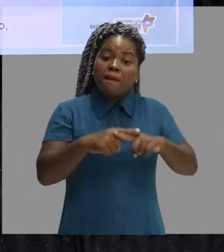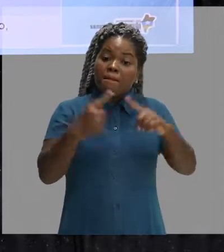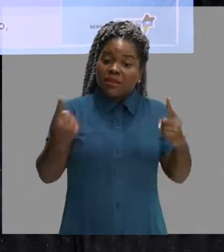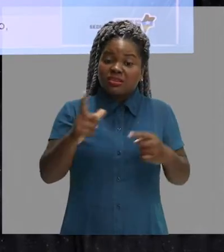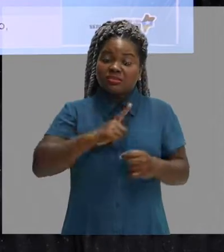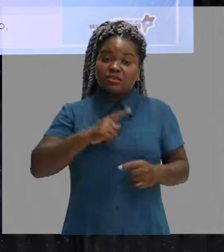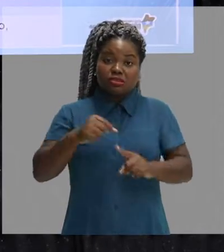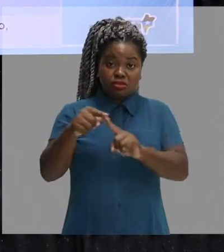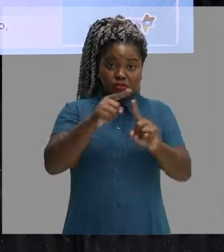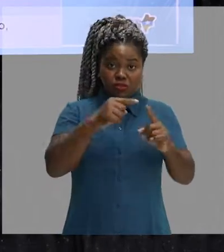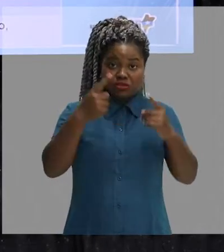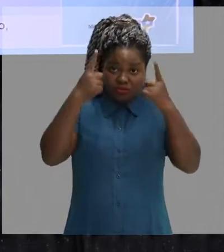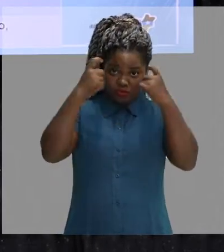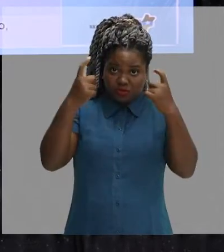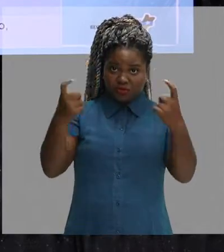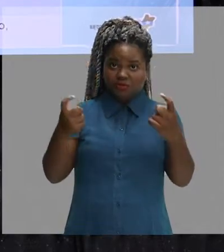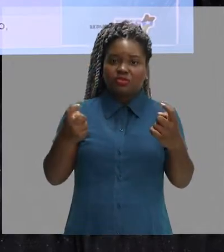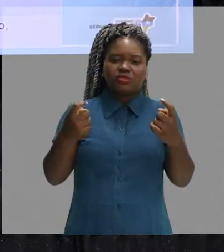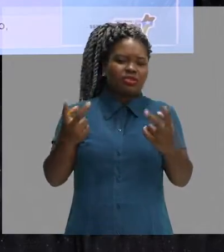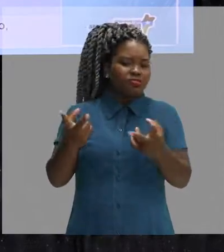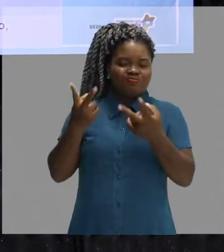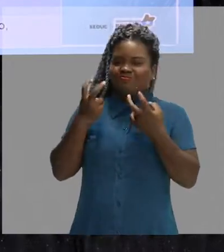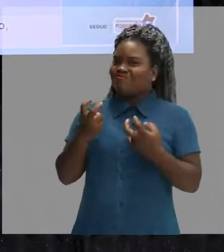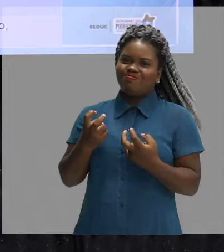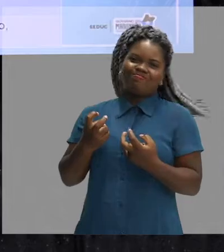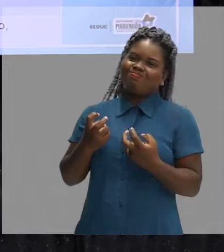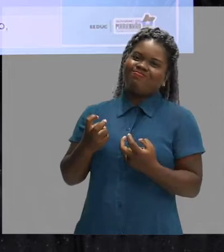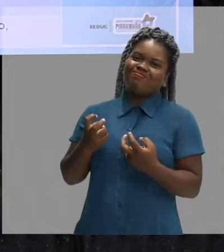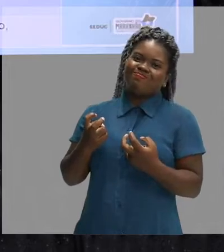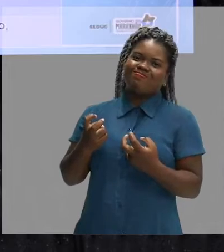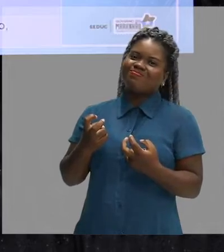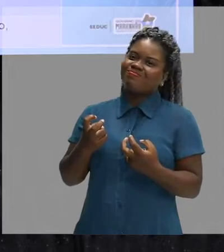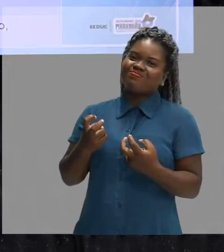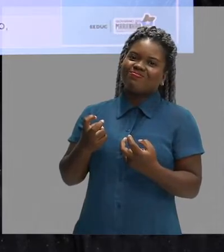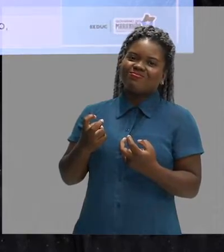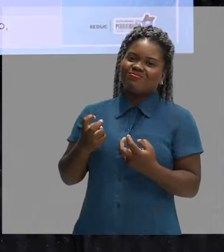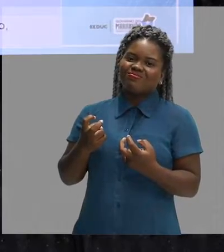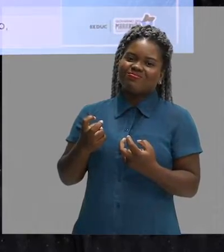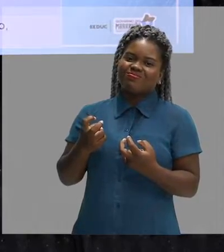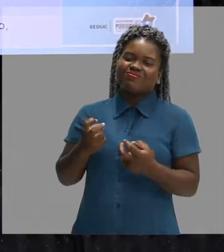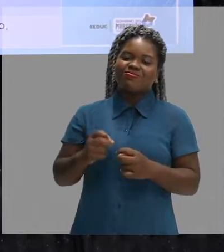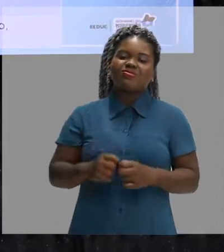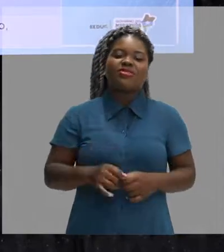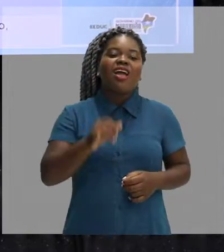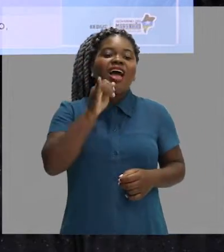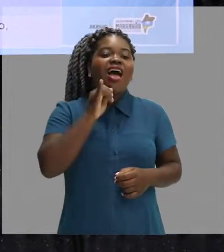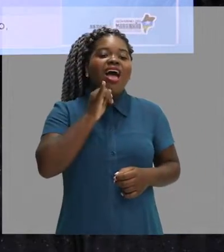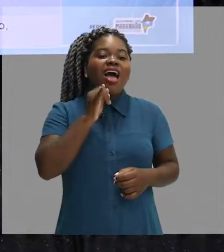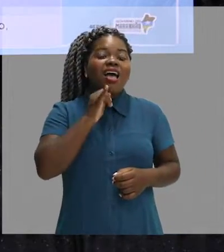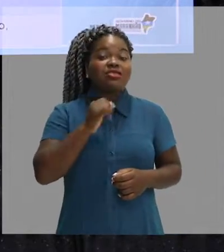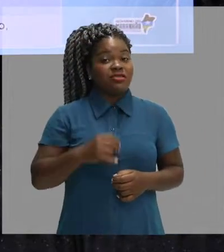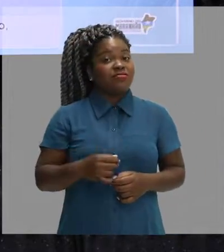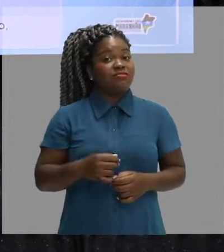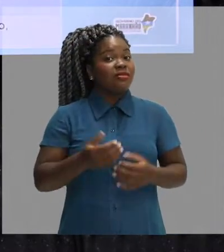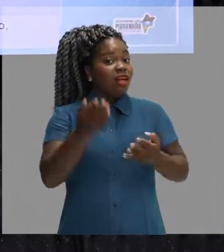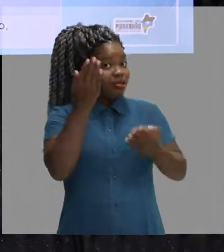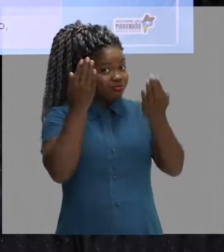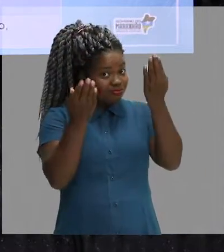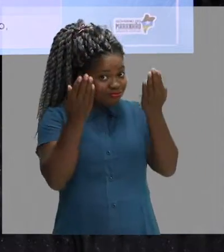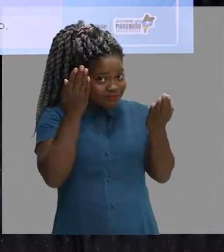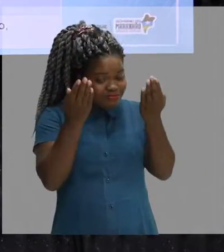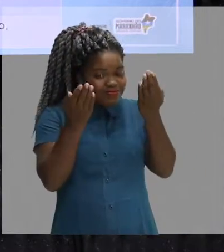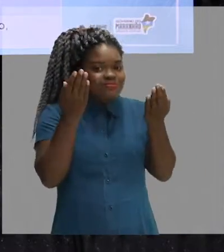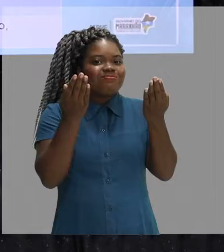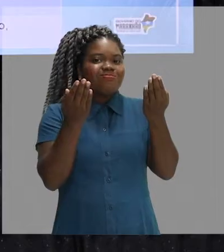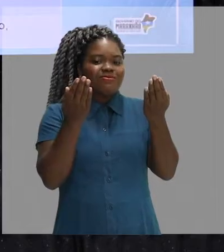tão perceptíveis assim, que não são tão explícitas, que não são tão visíveis. Exemplo, a violência psicológica.